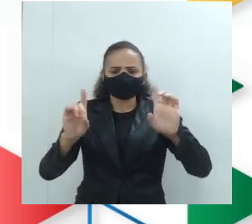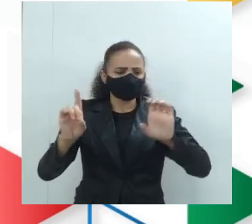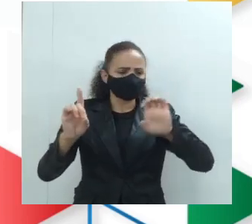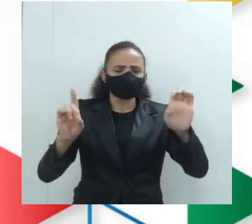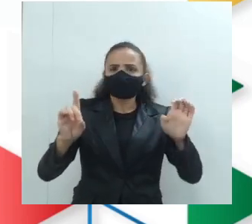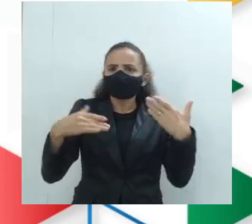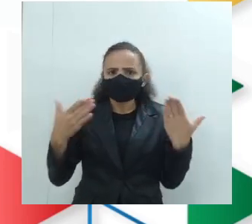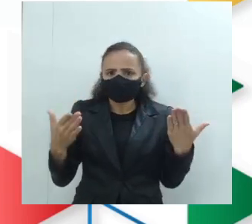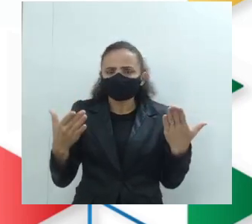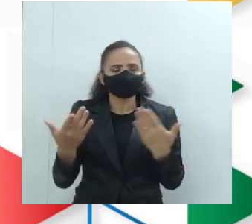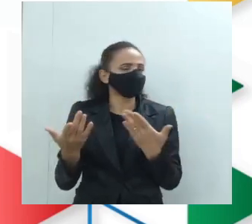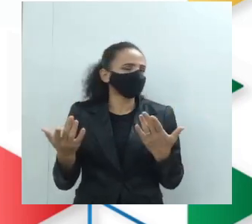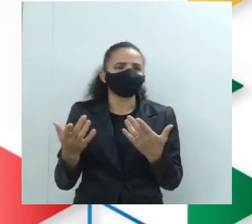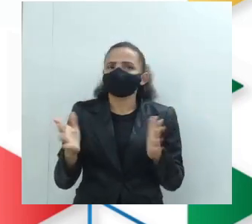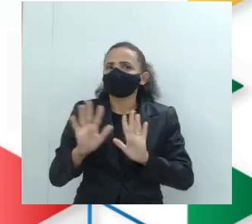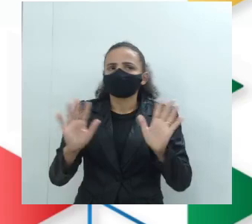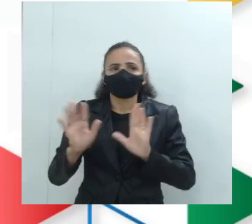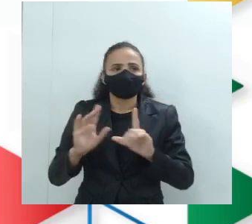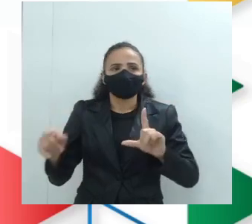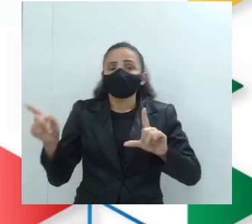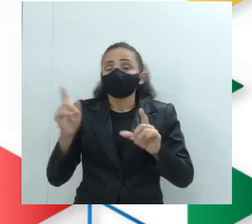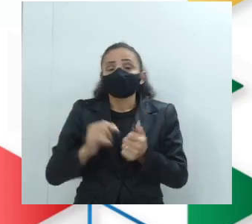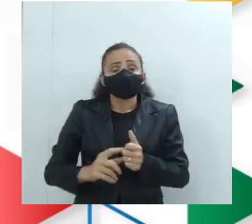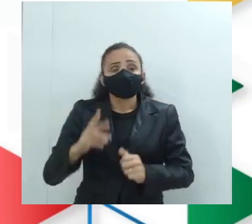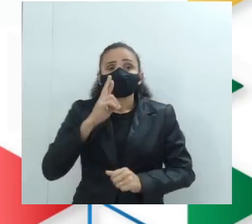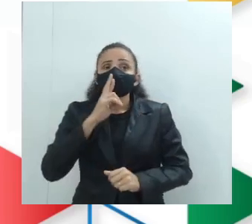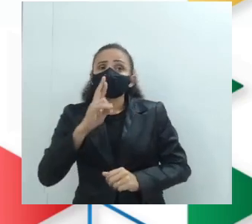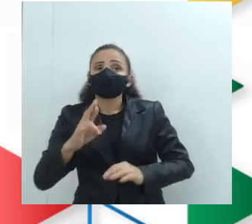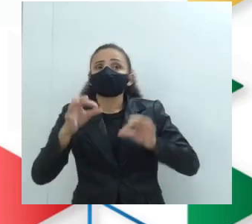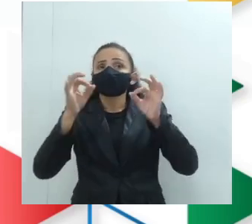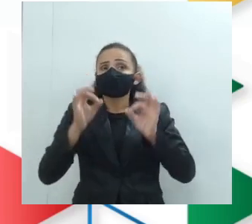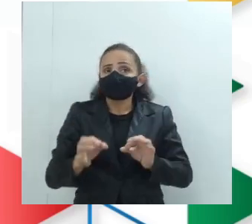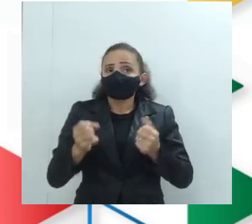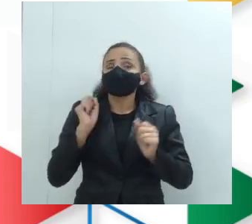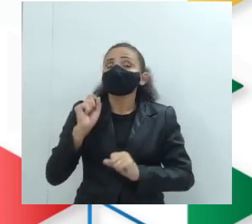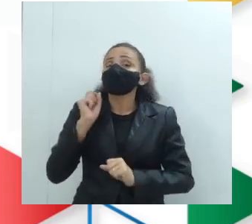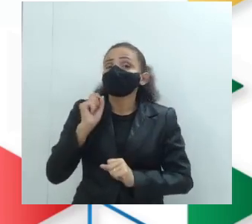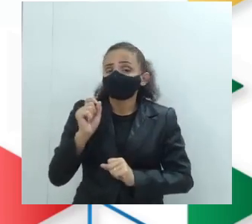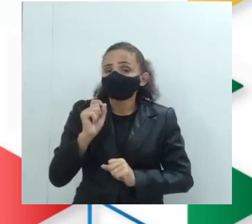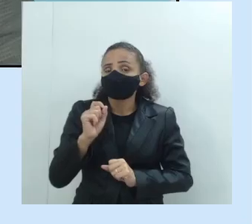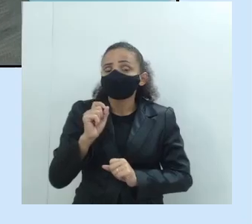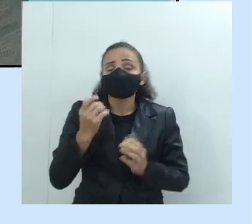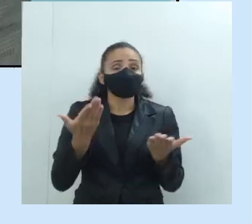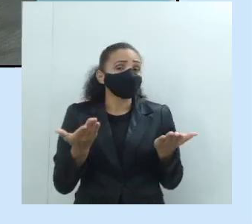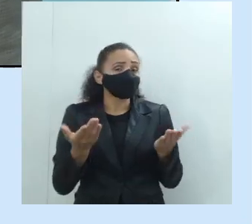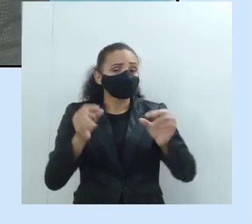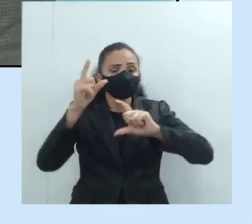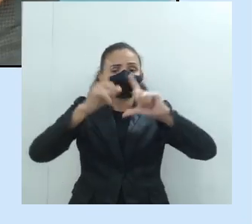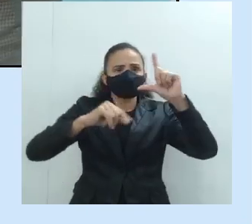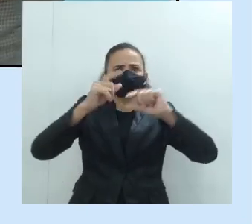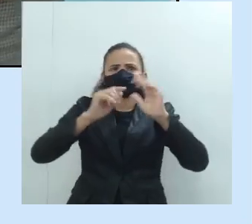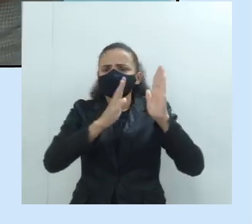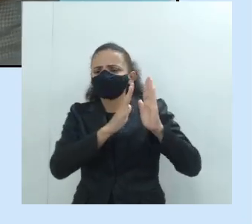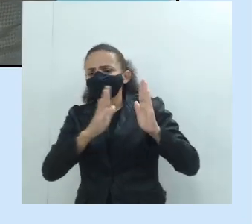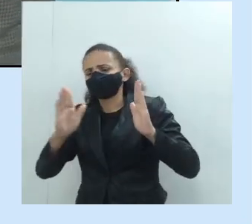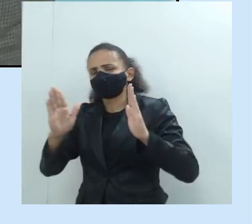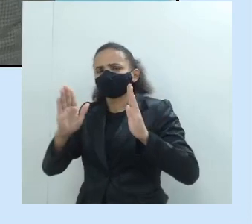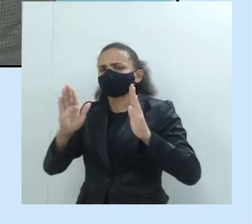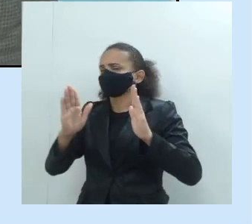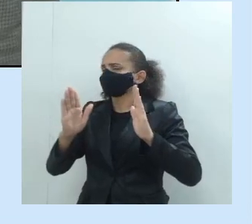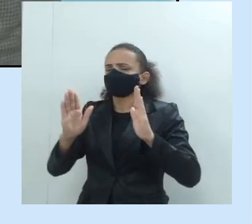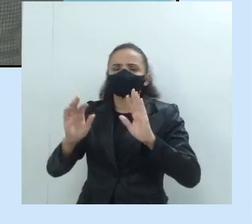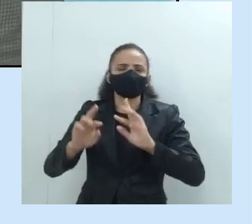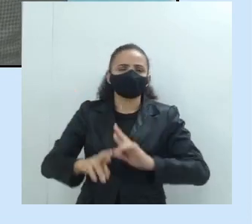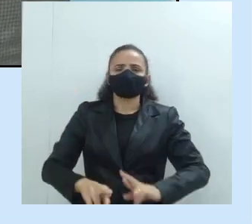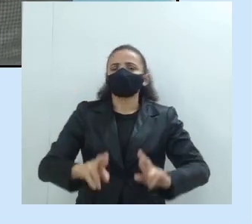não está. Então a gente só tem o item 1. Se a estrela estivesse na mesma posição, pode ter certeza, ela